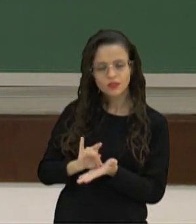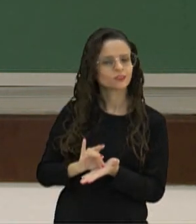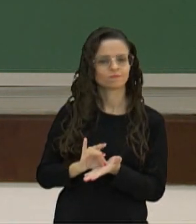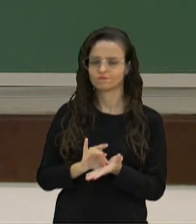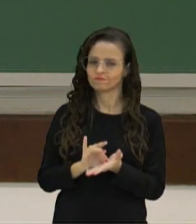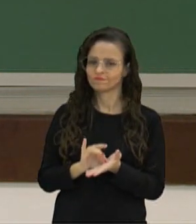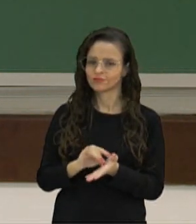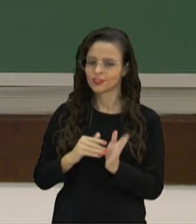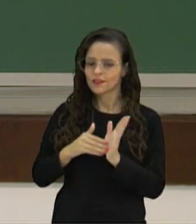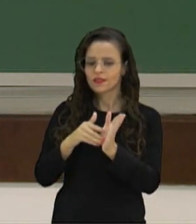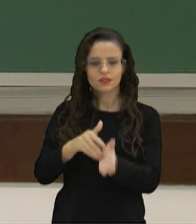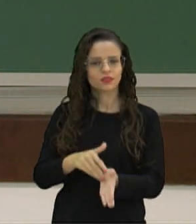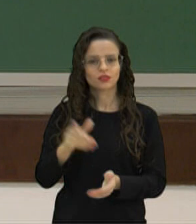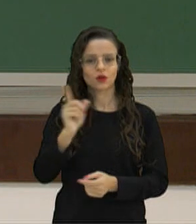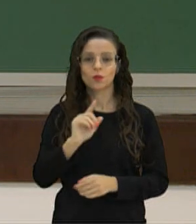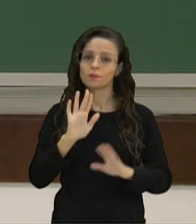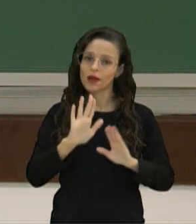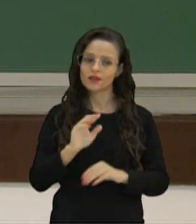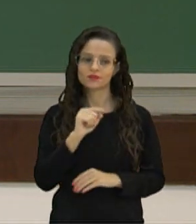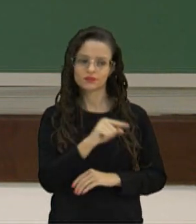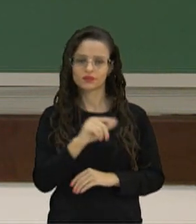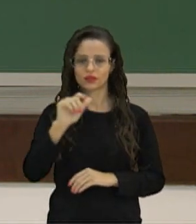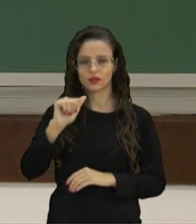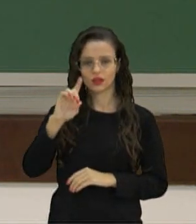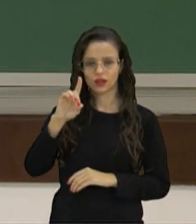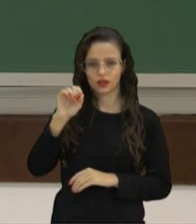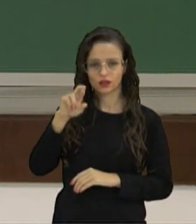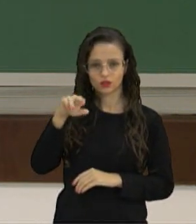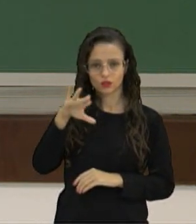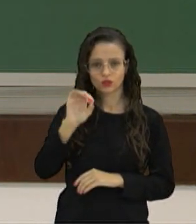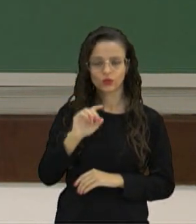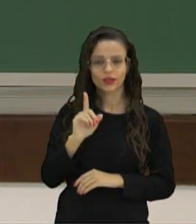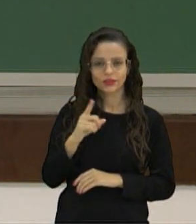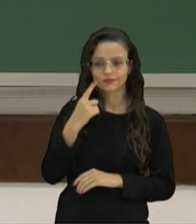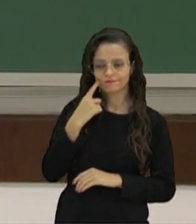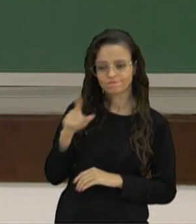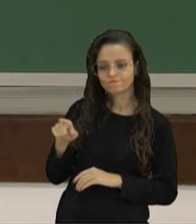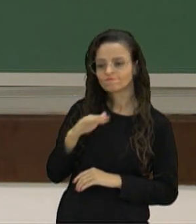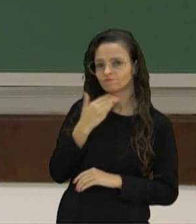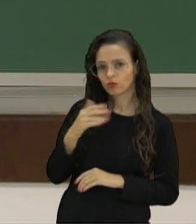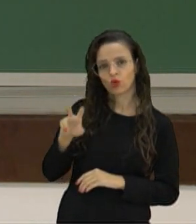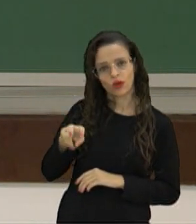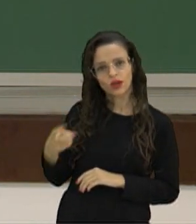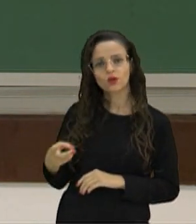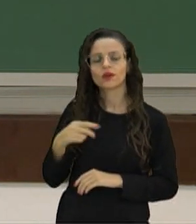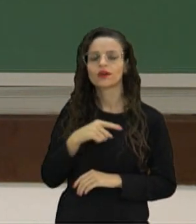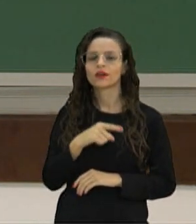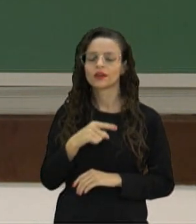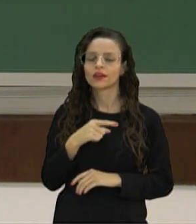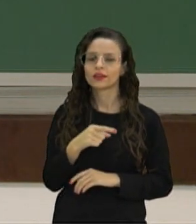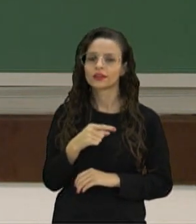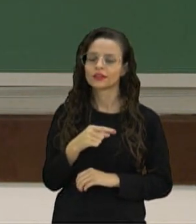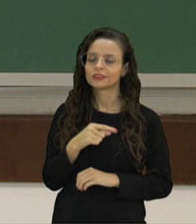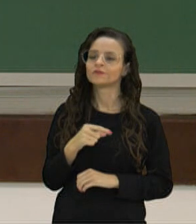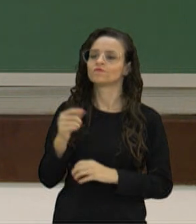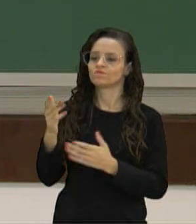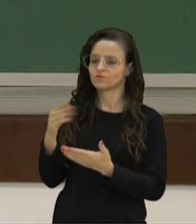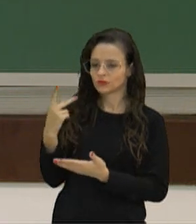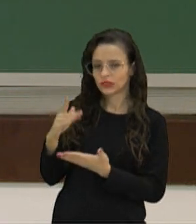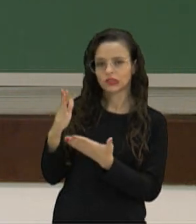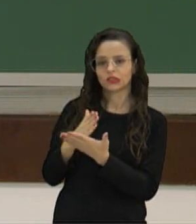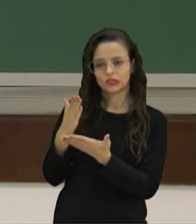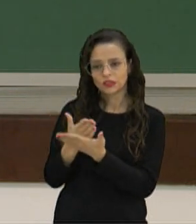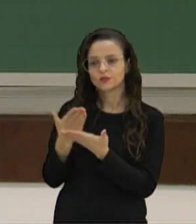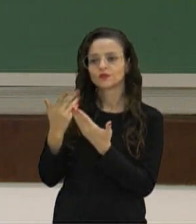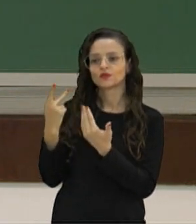frankfurtiano. Mas o Adorno, depois da morte do Benjamin, ele vai lá e traz a obra do